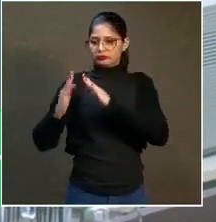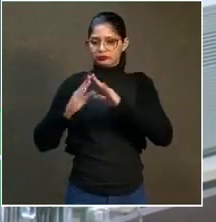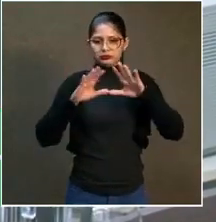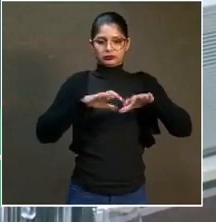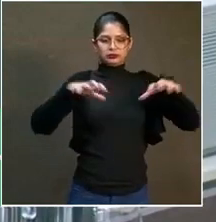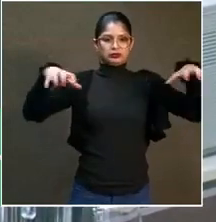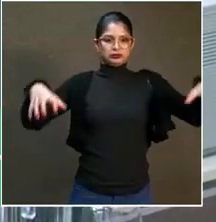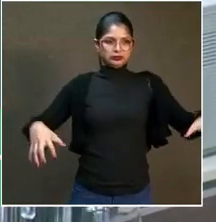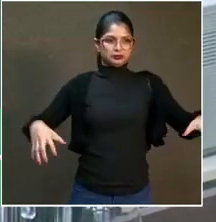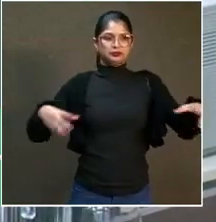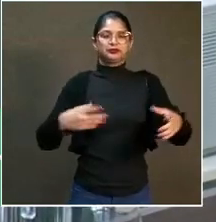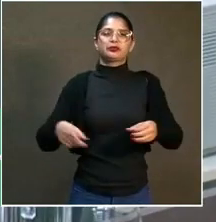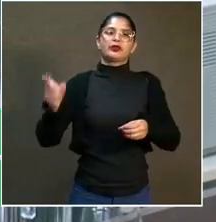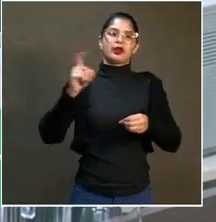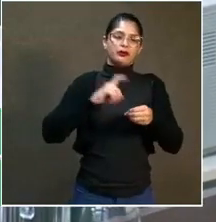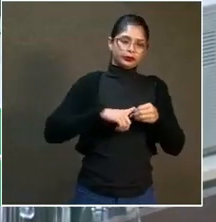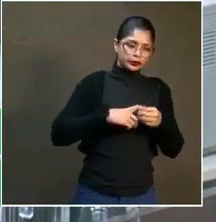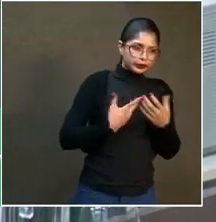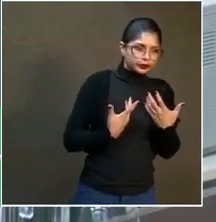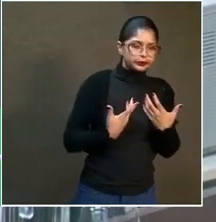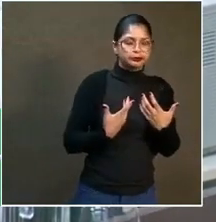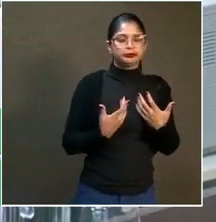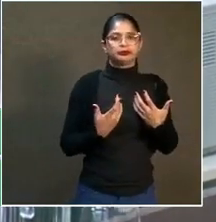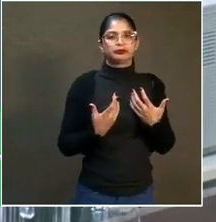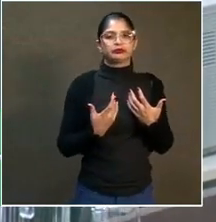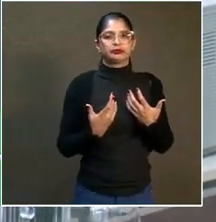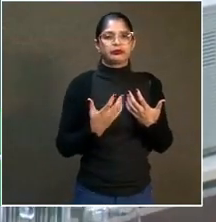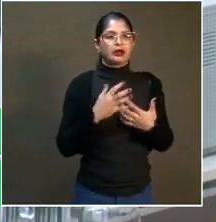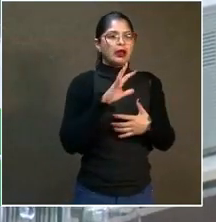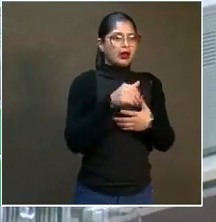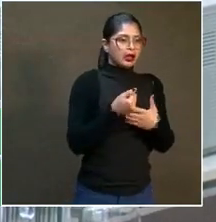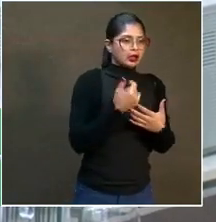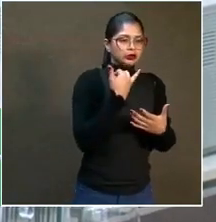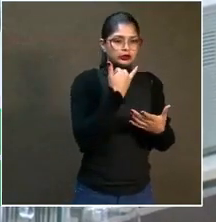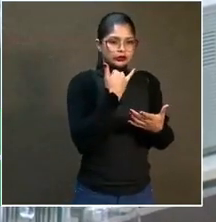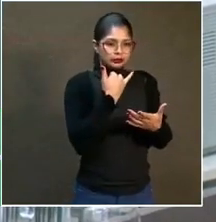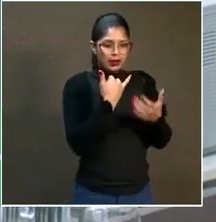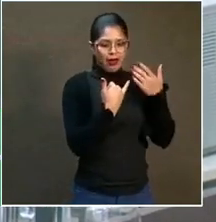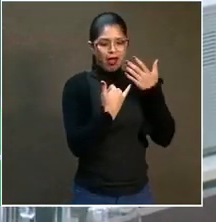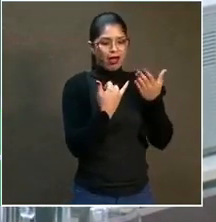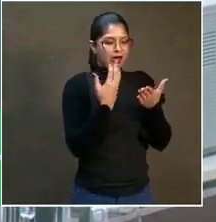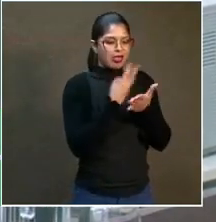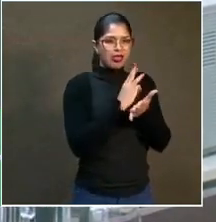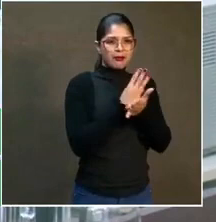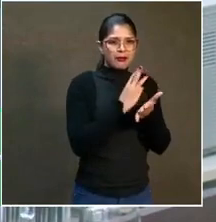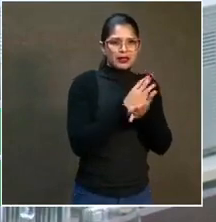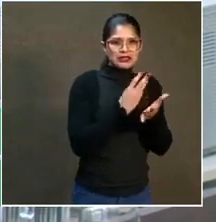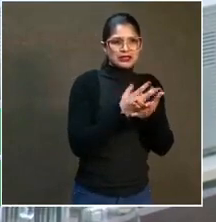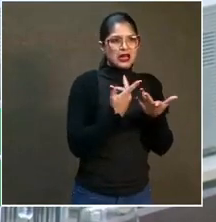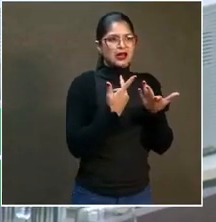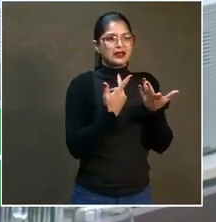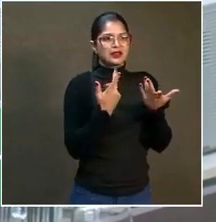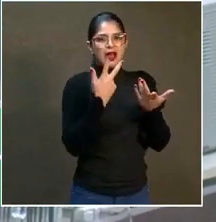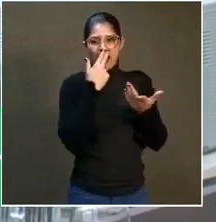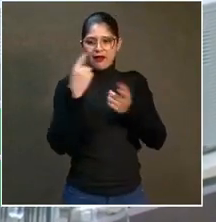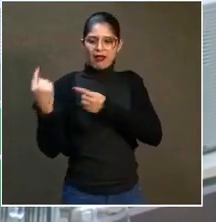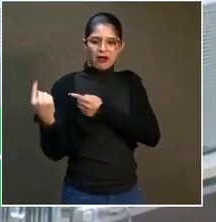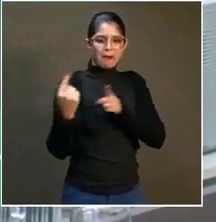relacionamento, ele voltou, pegou ali aquelas conversas novamente. Ela xingou a memória do